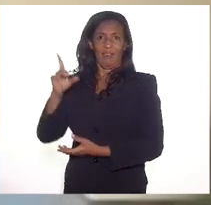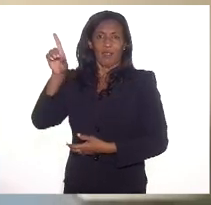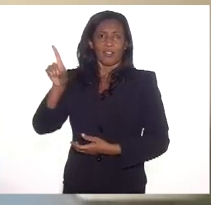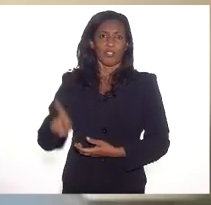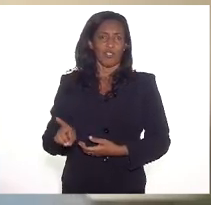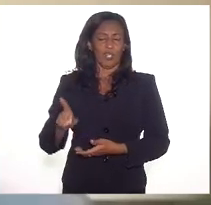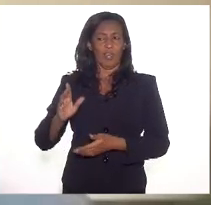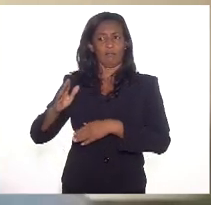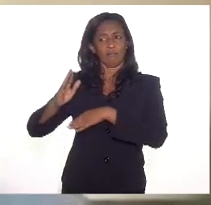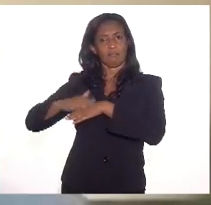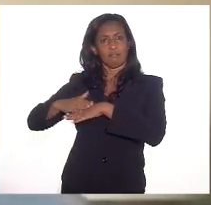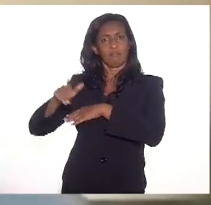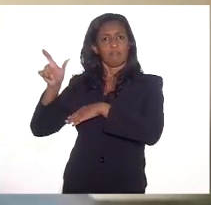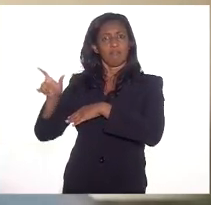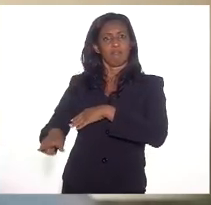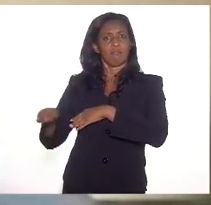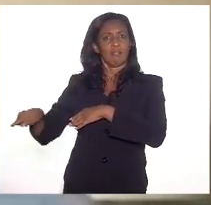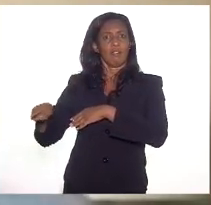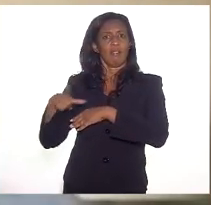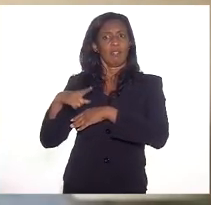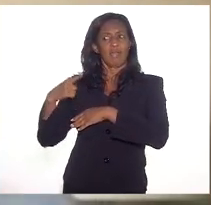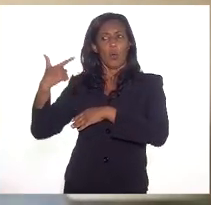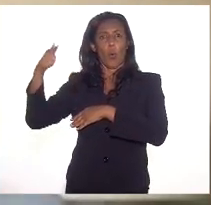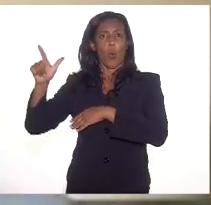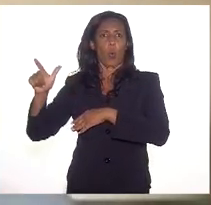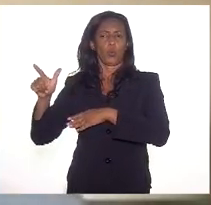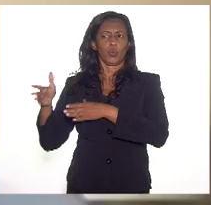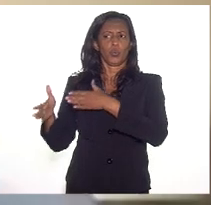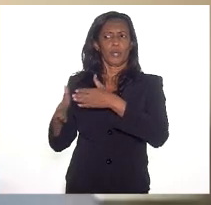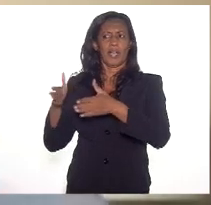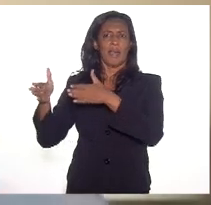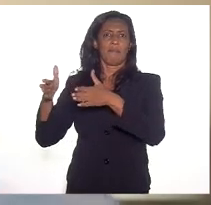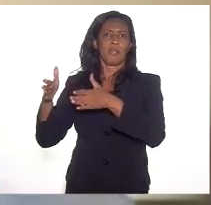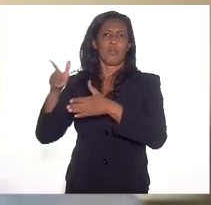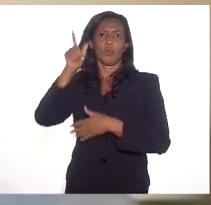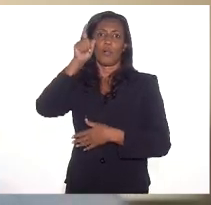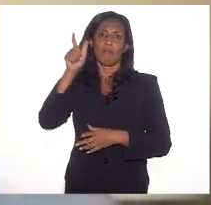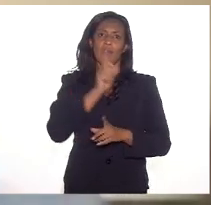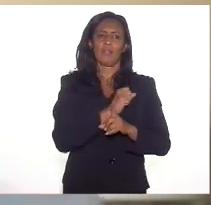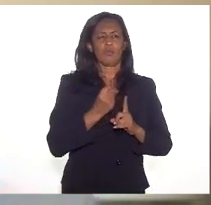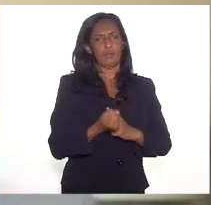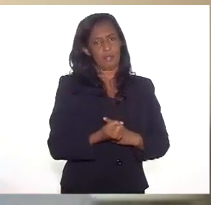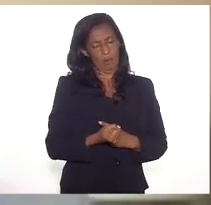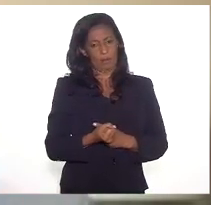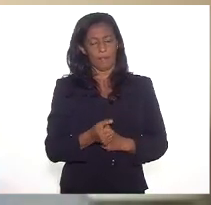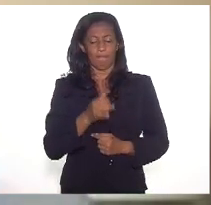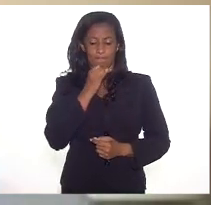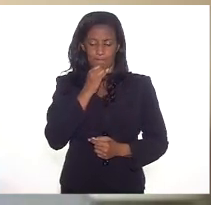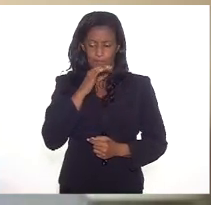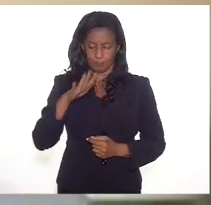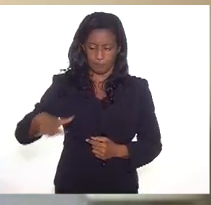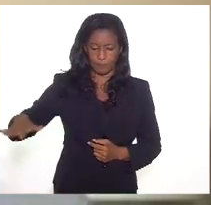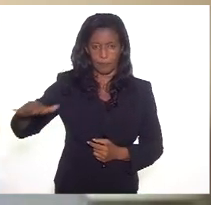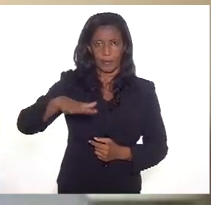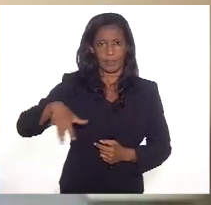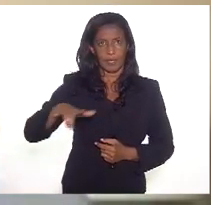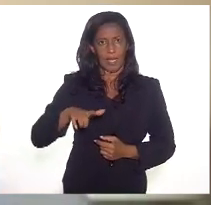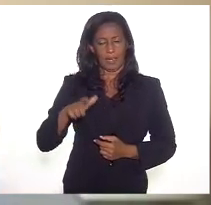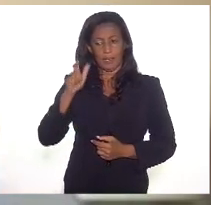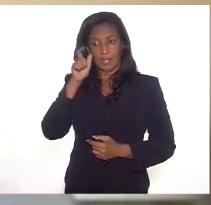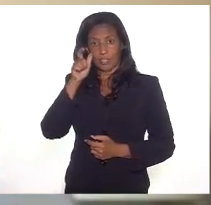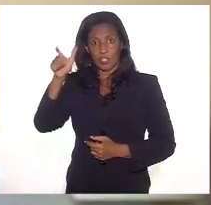essa propriedade passe a ter outras destinações que não habitação de interesse social. Então, em áreas, por exemplo, que são de interesse da